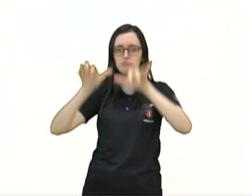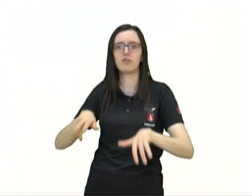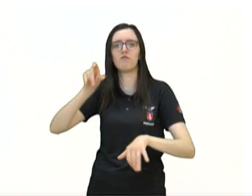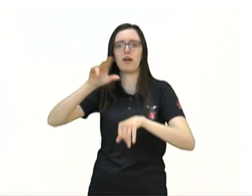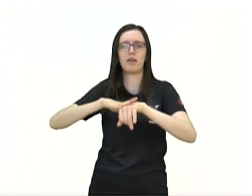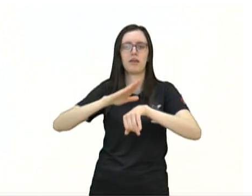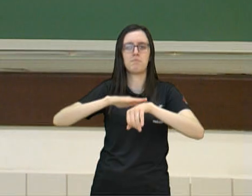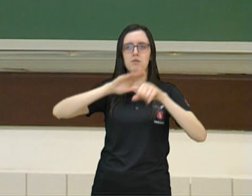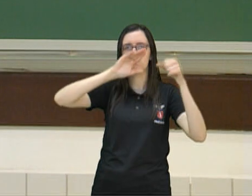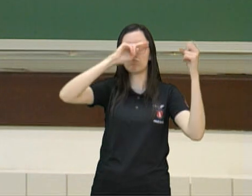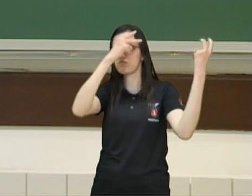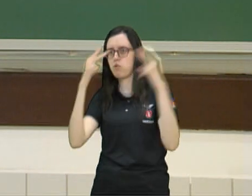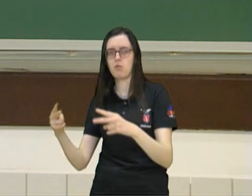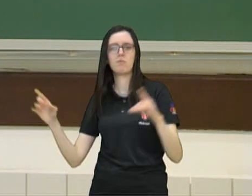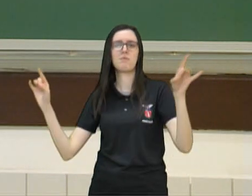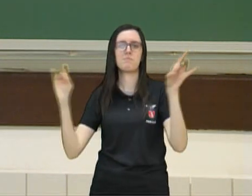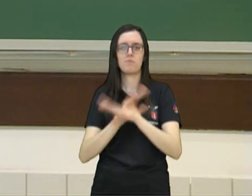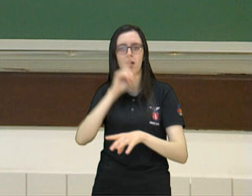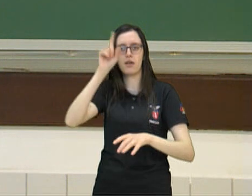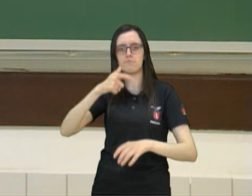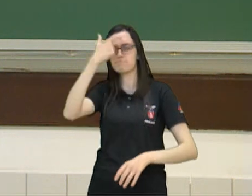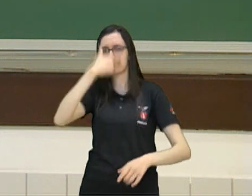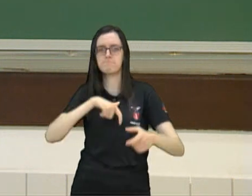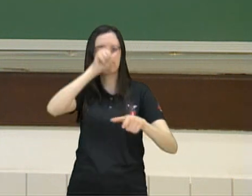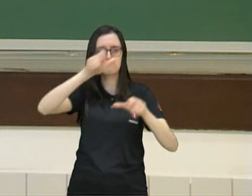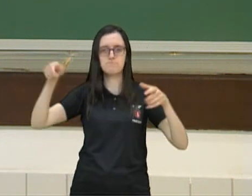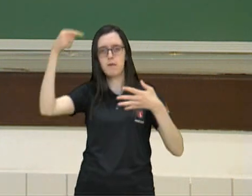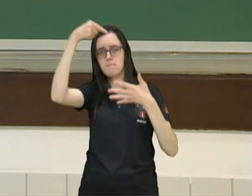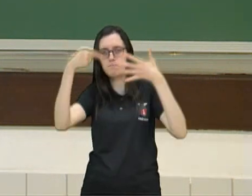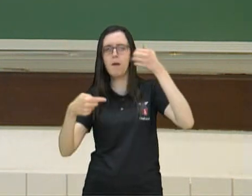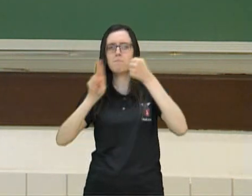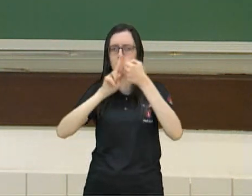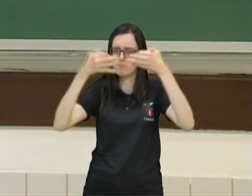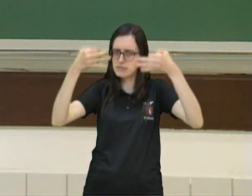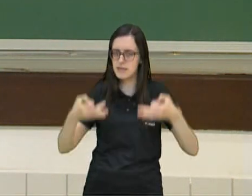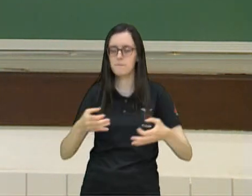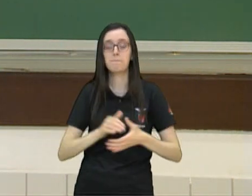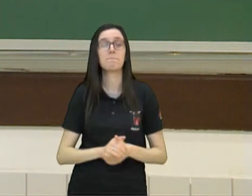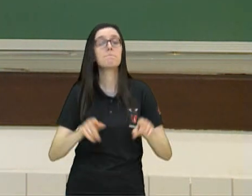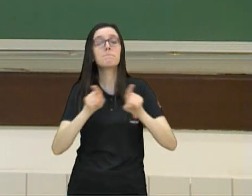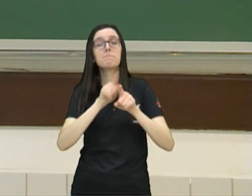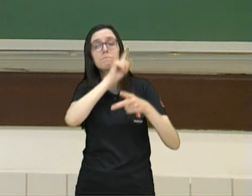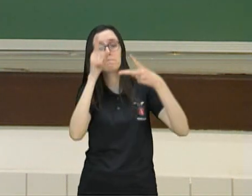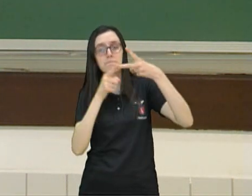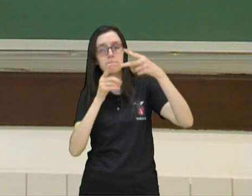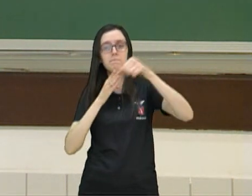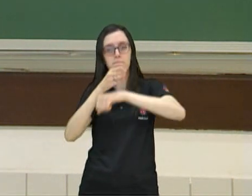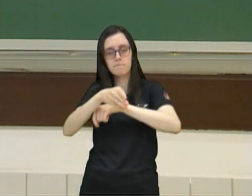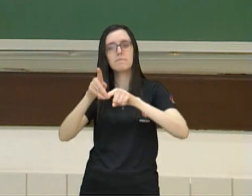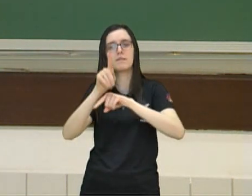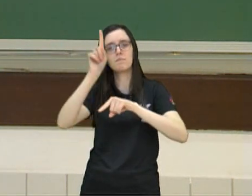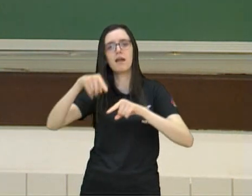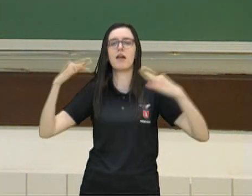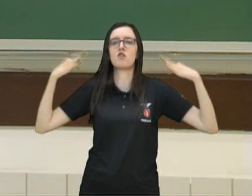ali que já aparece tudo certinho na pessoa que você quiser, certo? E para vocês acessarem o